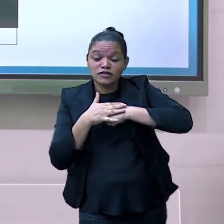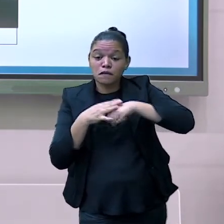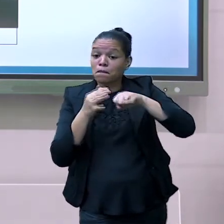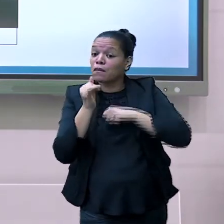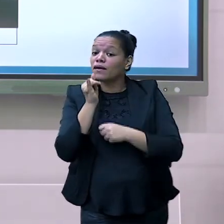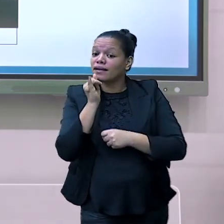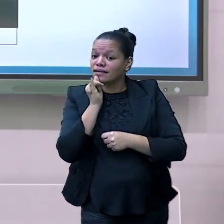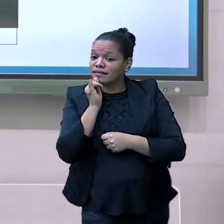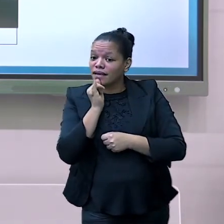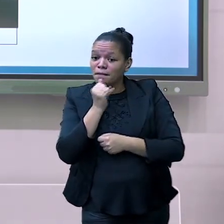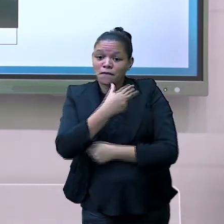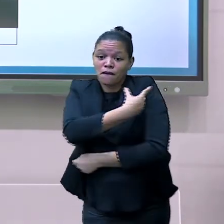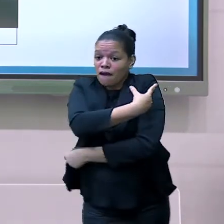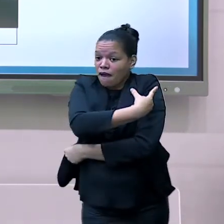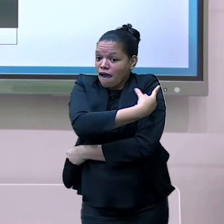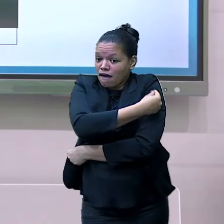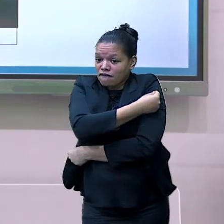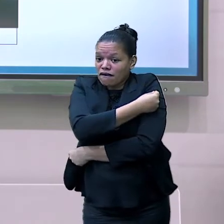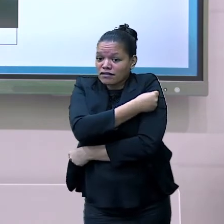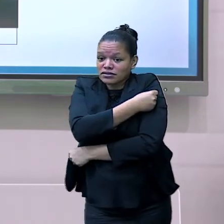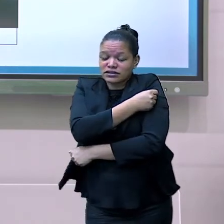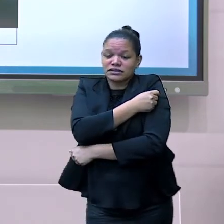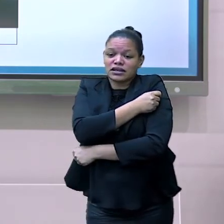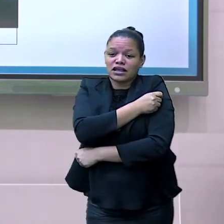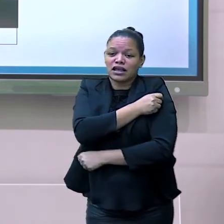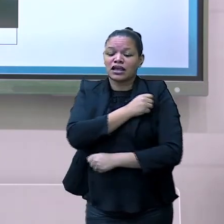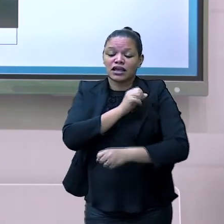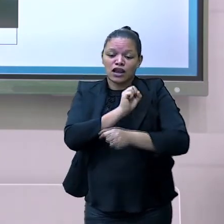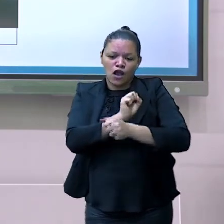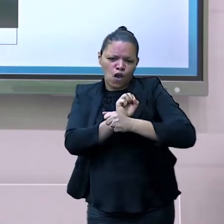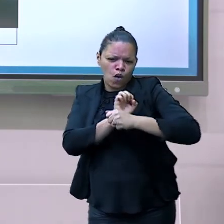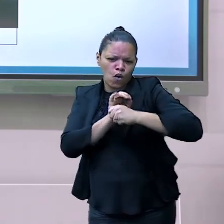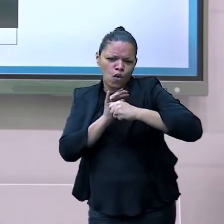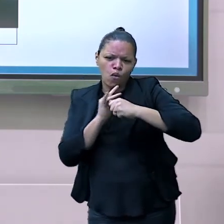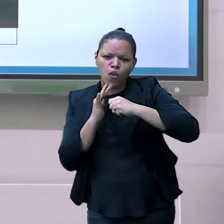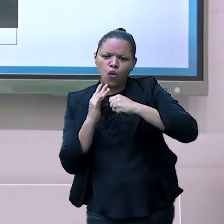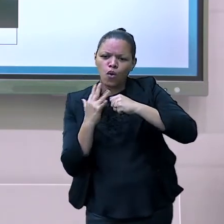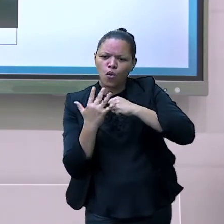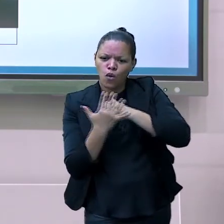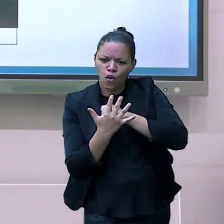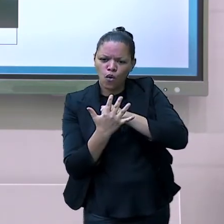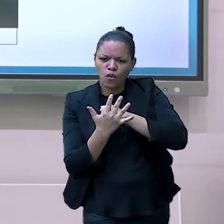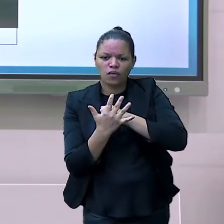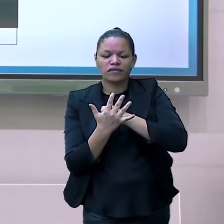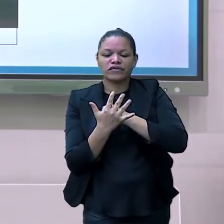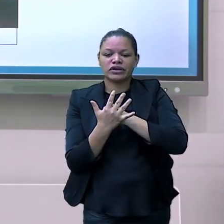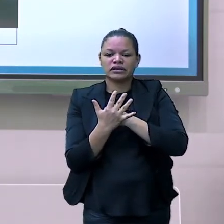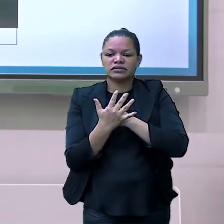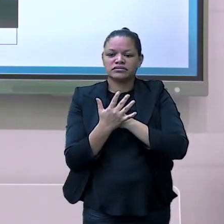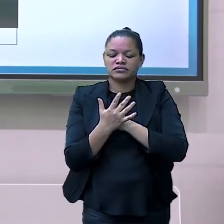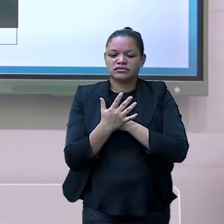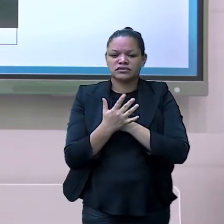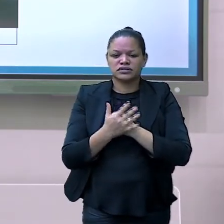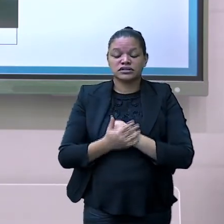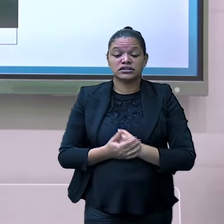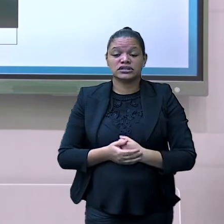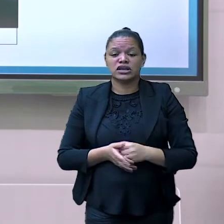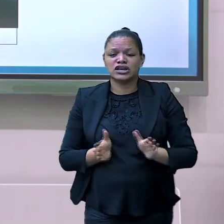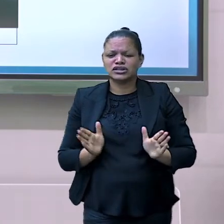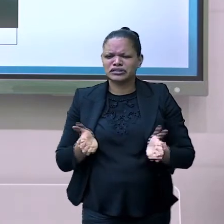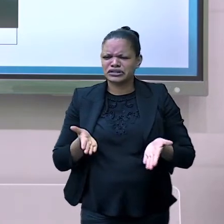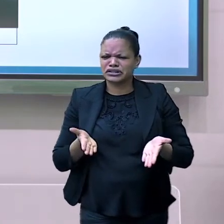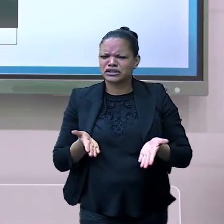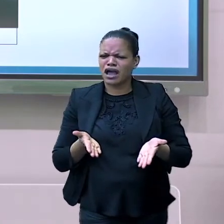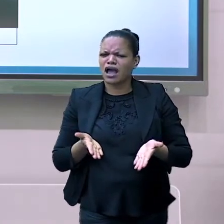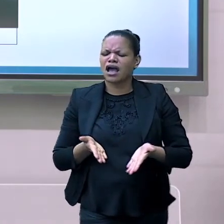Covid-19. Nós, né, todas as pessoas da população que já está vacinada, já recebeu aí alguma vacina que veio